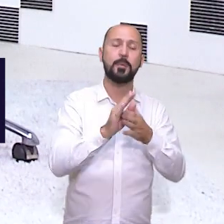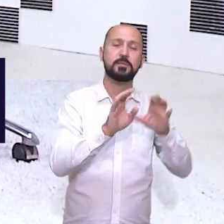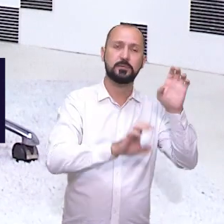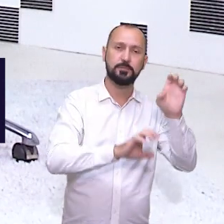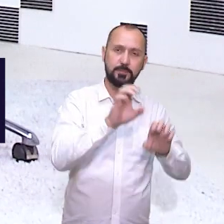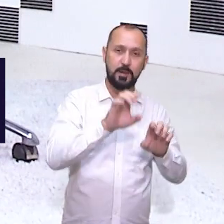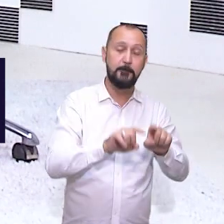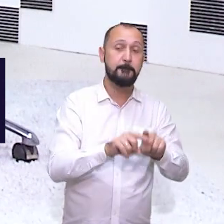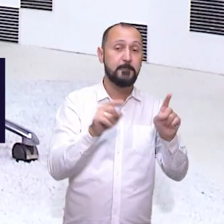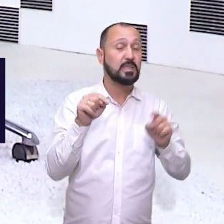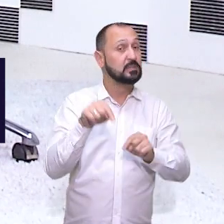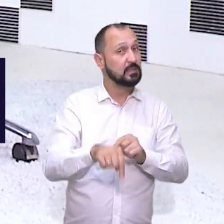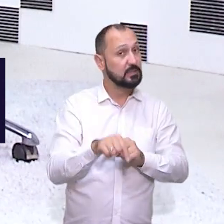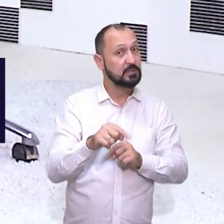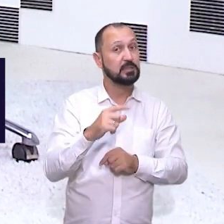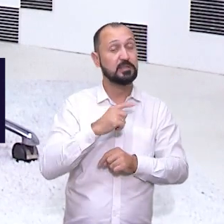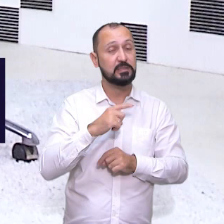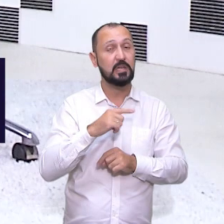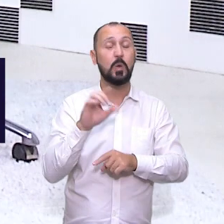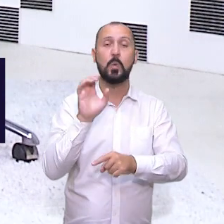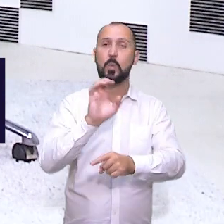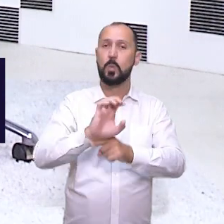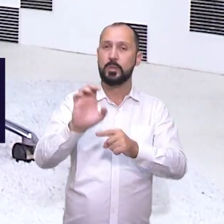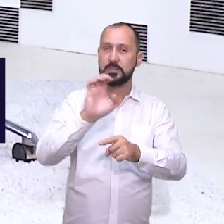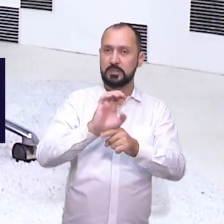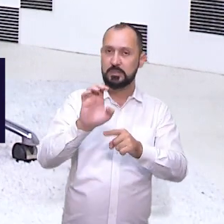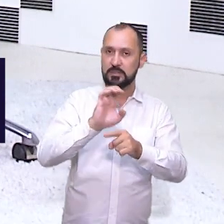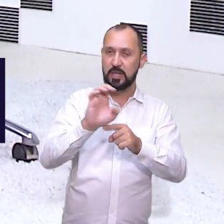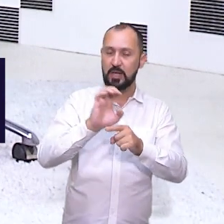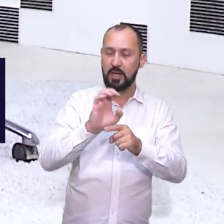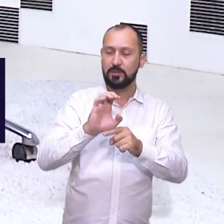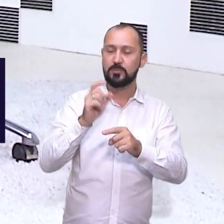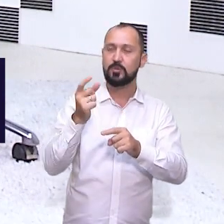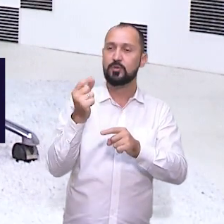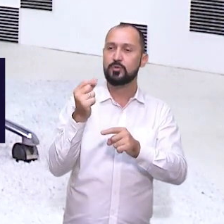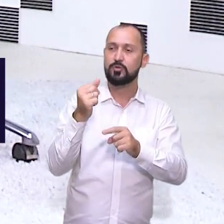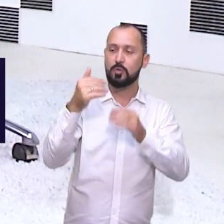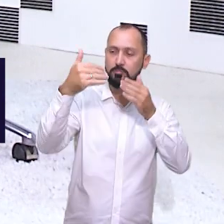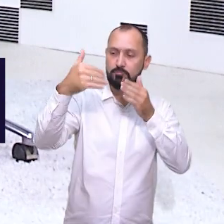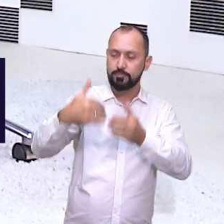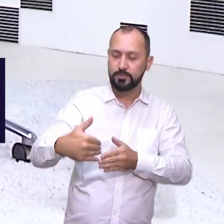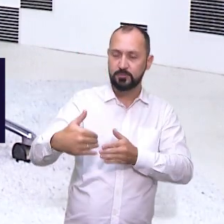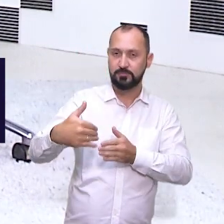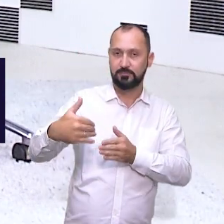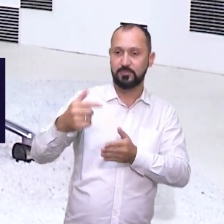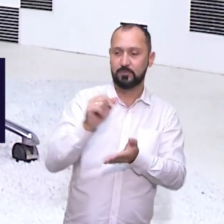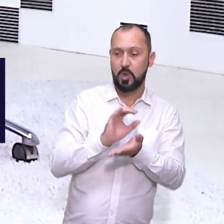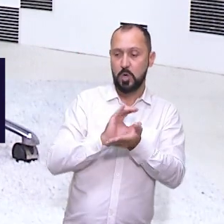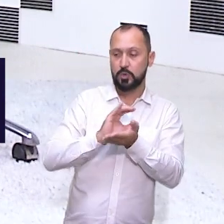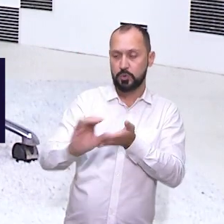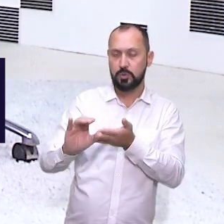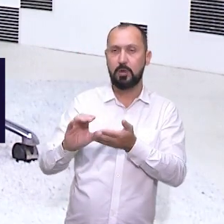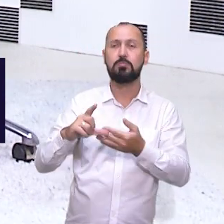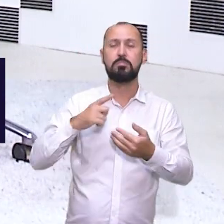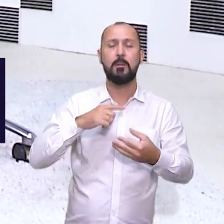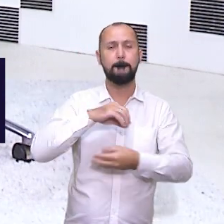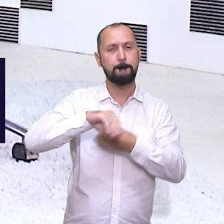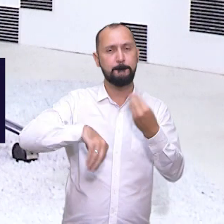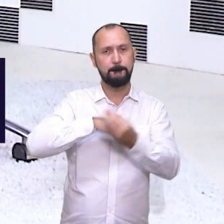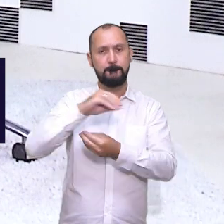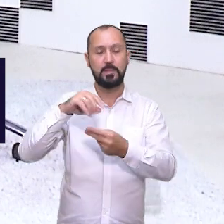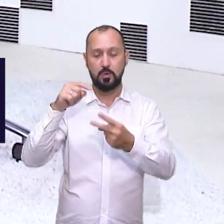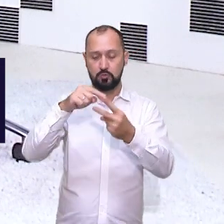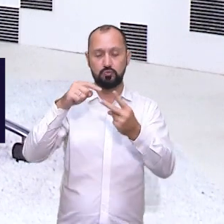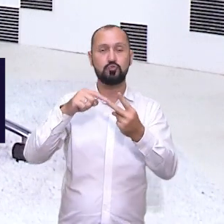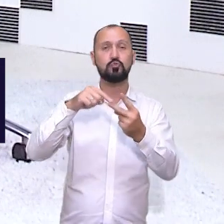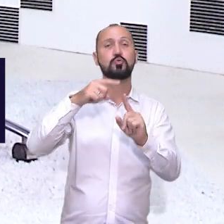é financiamento através de empresas, né? Só que aqui também você tem o Estado diretamente fazendo o investimento. Na verdade,